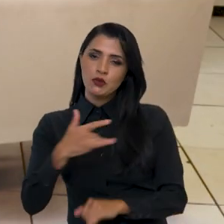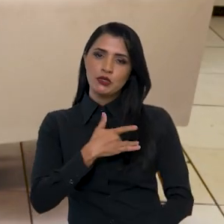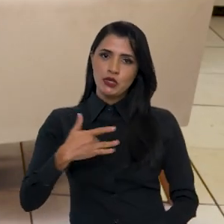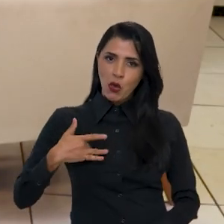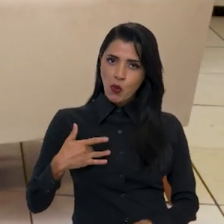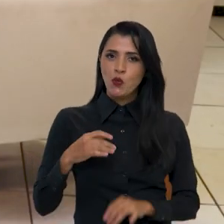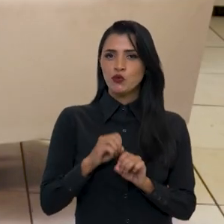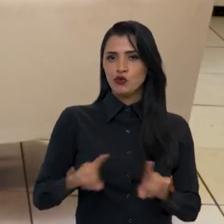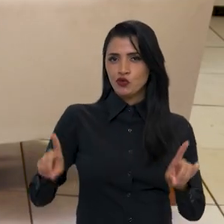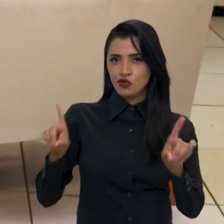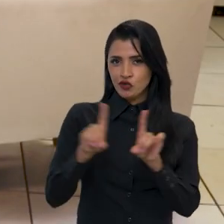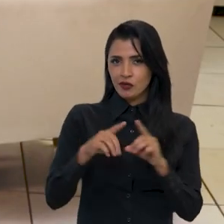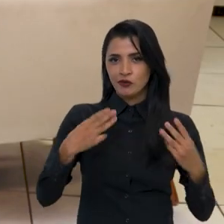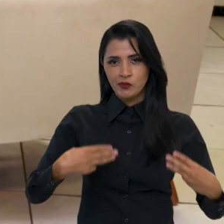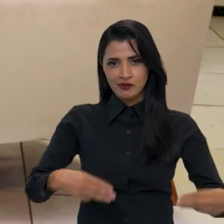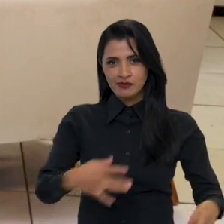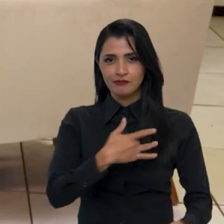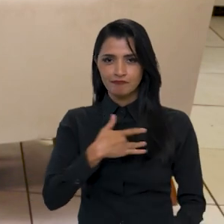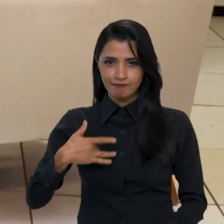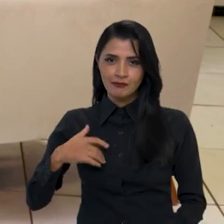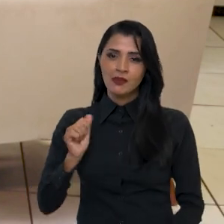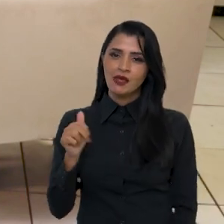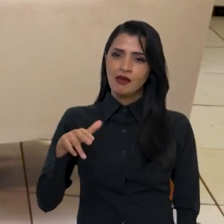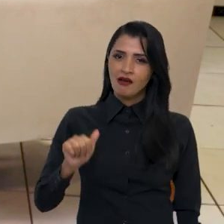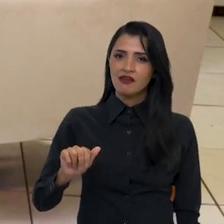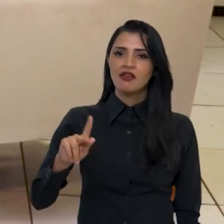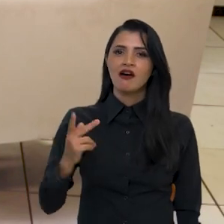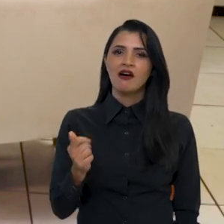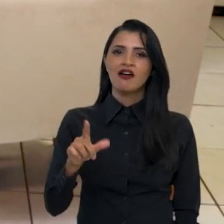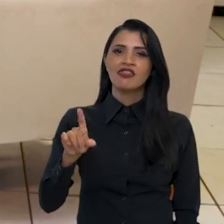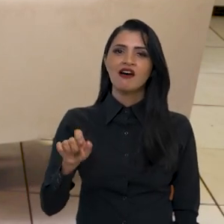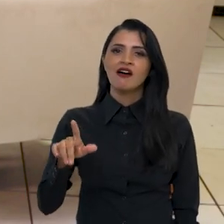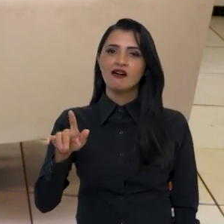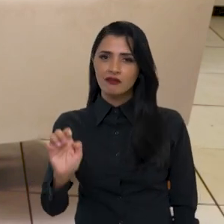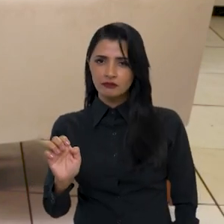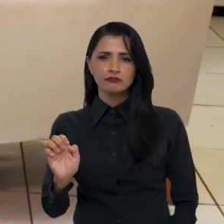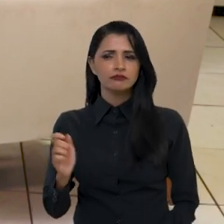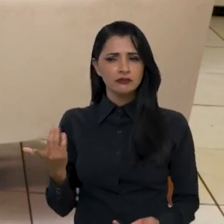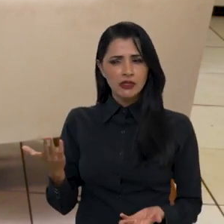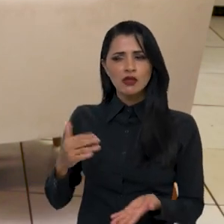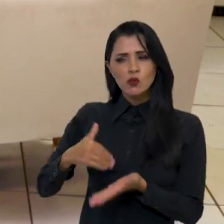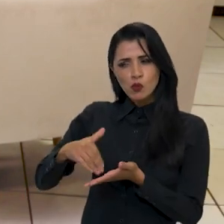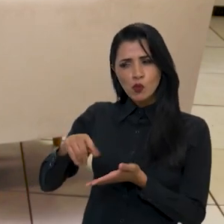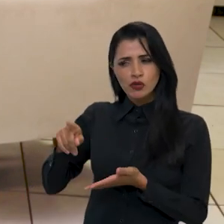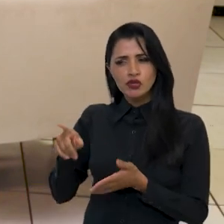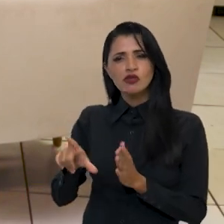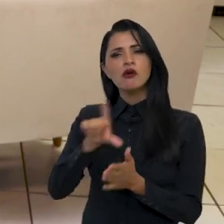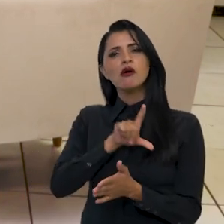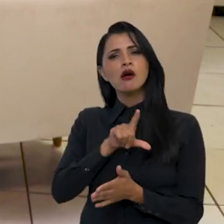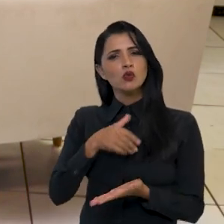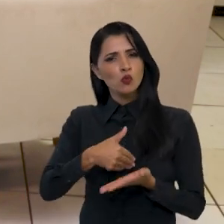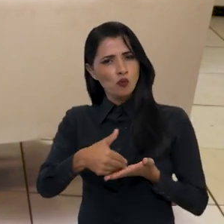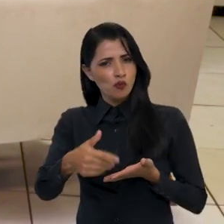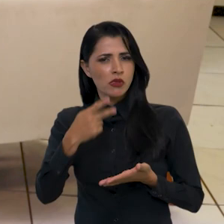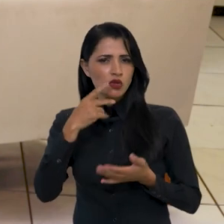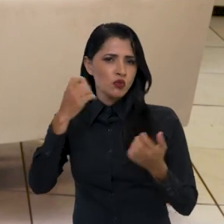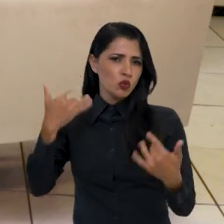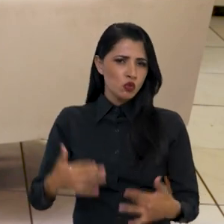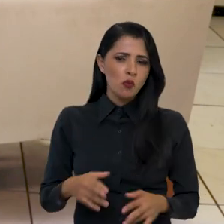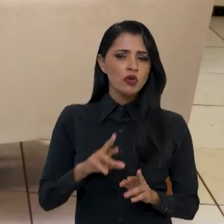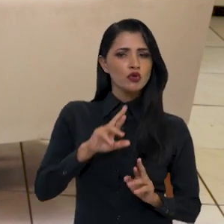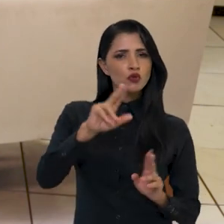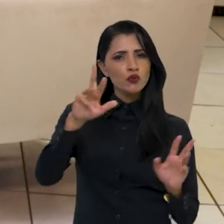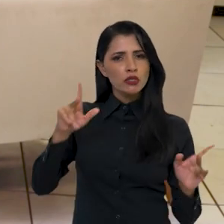Saúde Digital do Ministério da Saúde, Ana Estela Haddad. Secretária, a gente falou no início do programa sobre essa questão